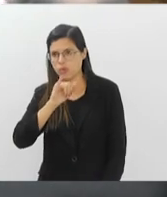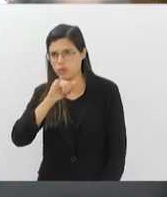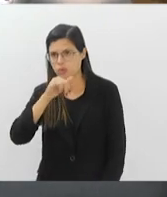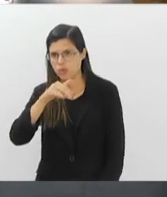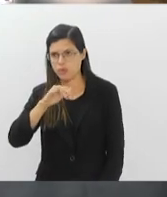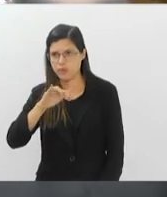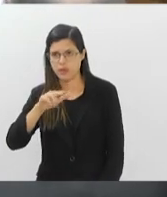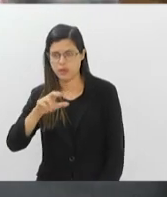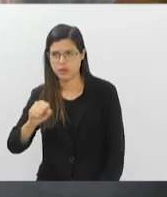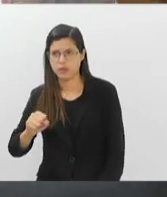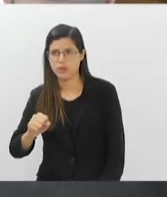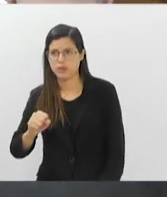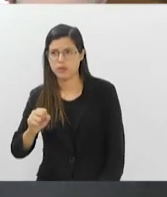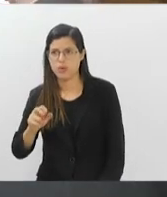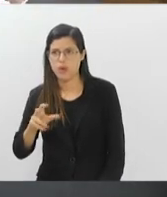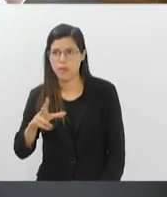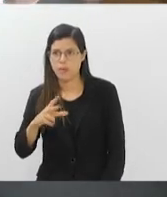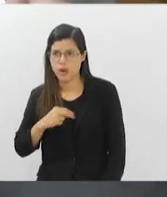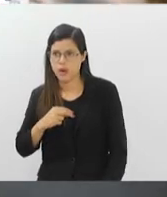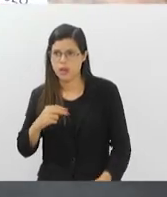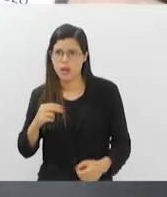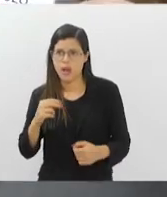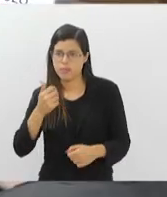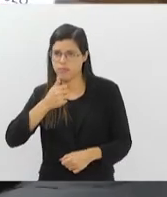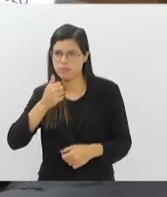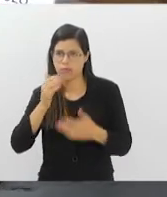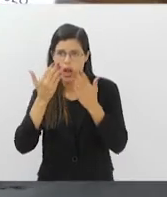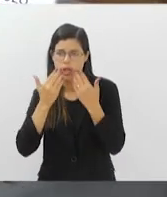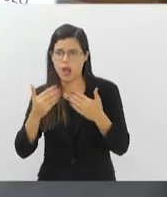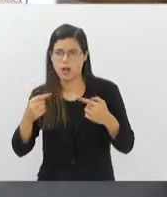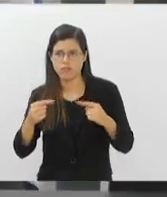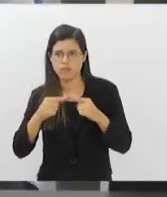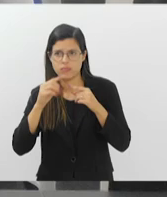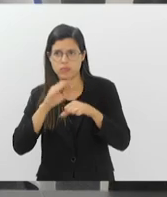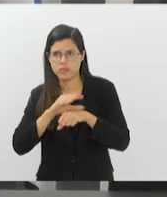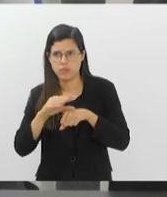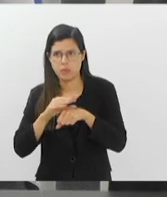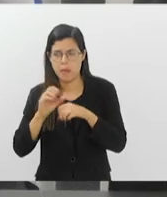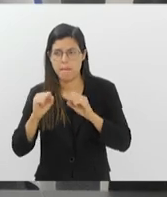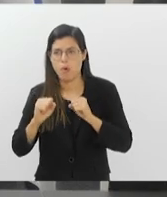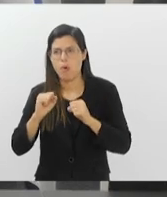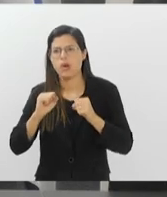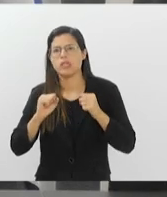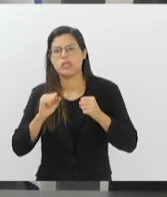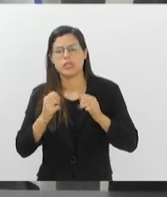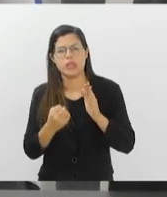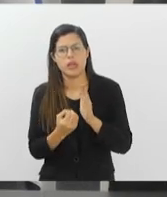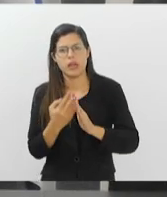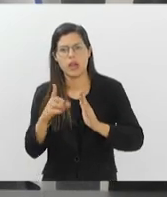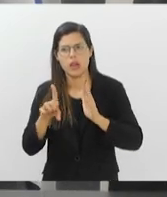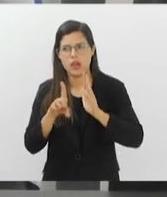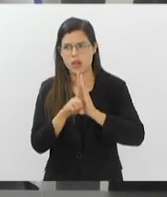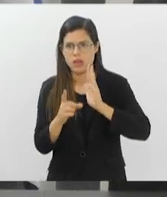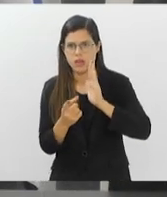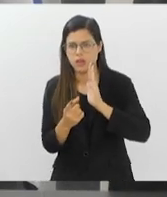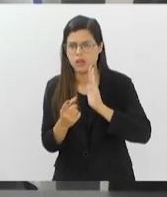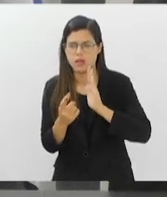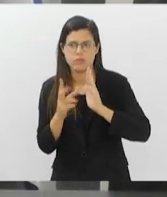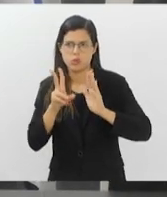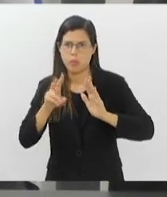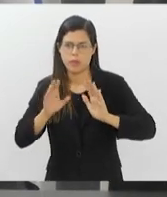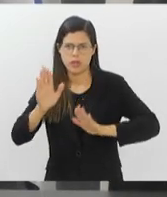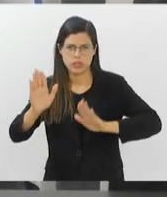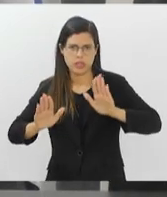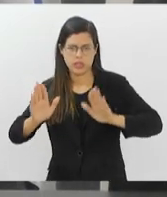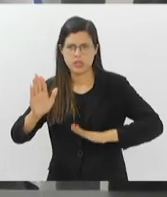meritório. Na primeira análise é constitucional, porque a gente pode legislar sobre meio ambiente, pode legislar sobre licitação, mas precisa também ter uma